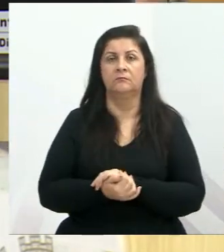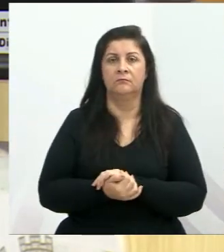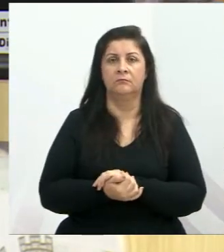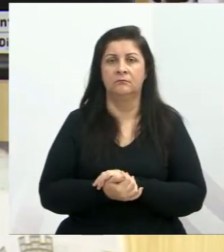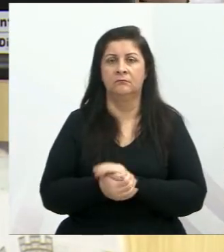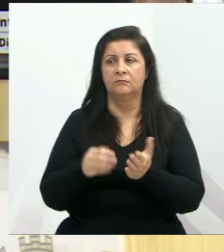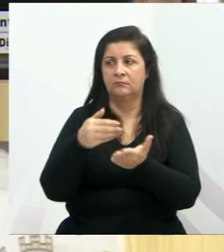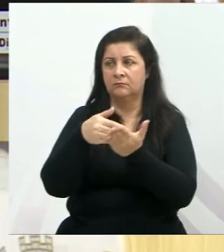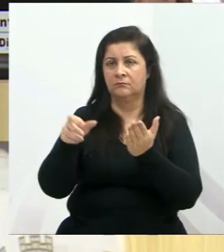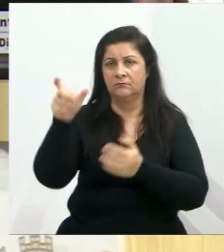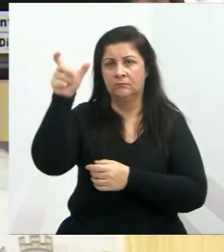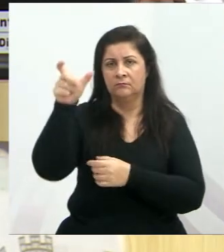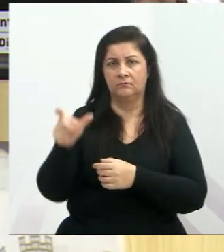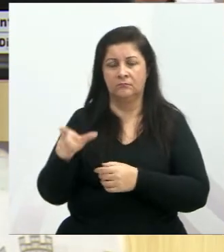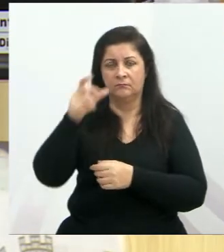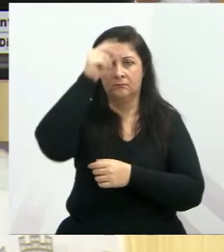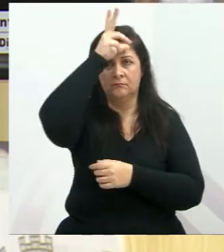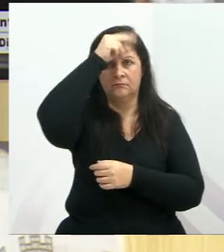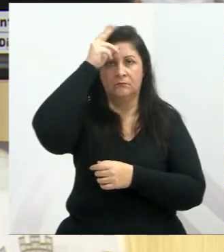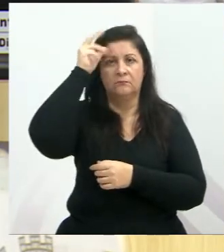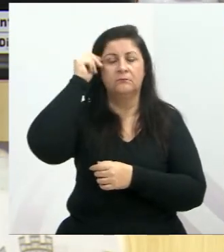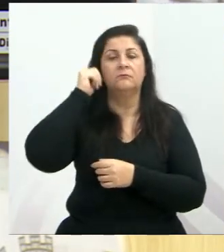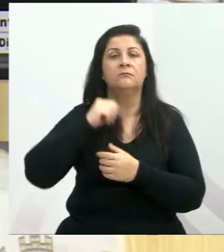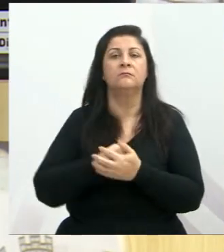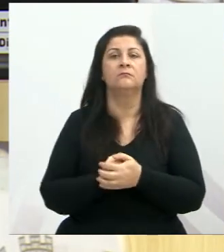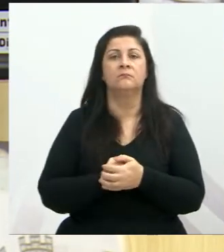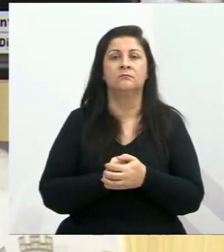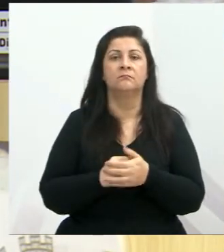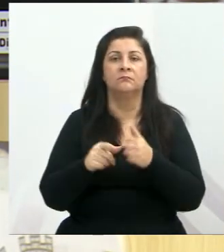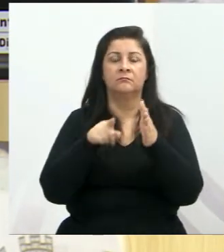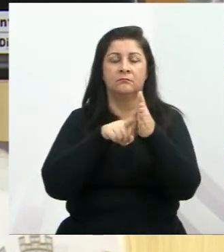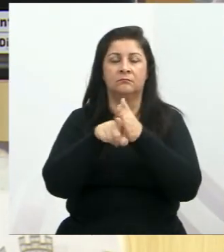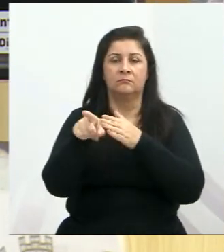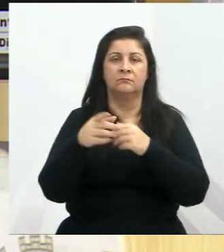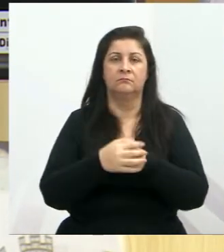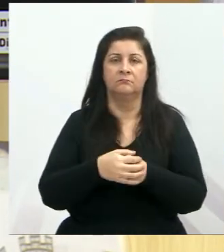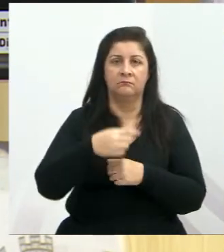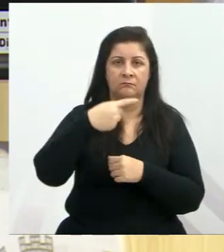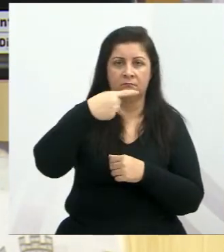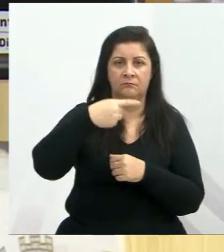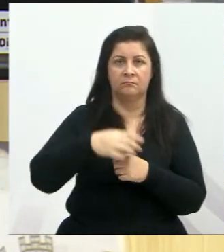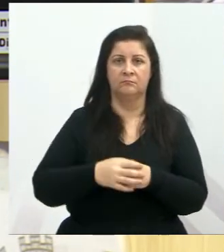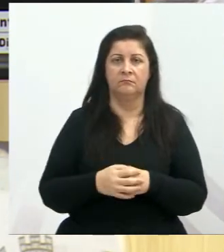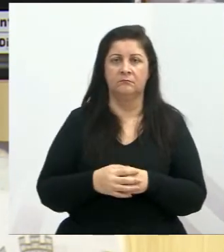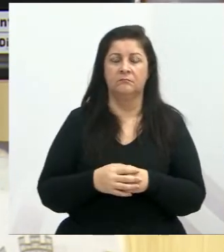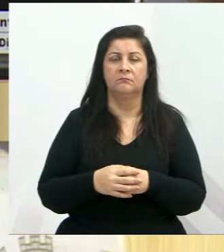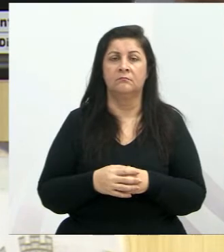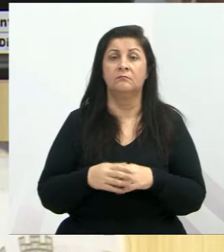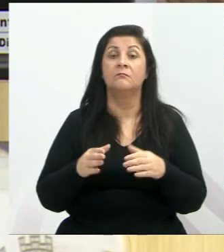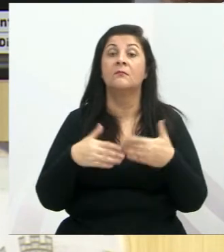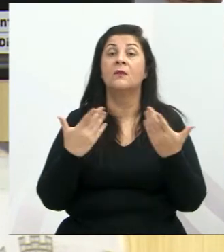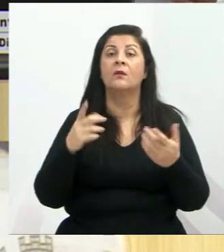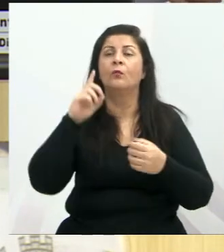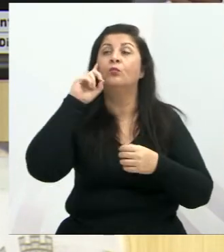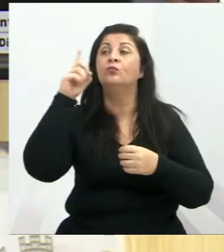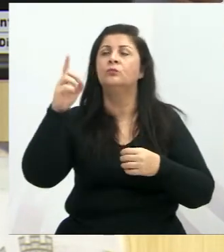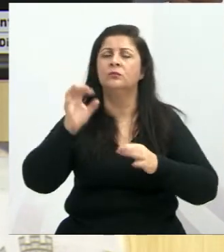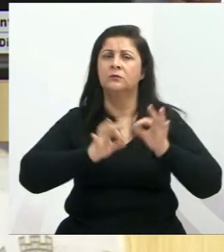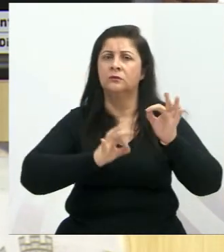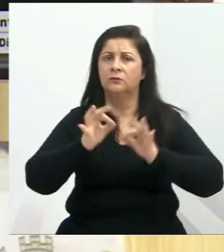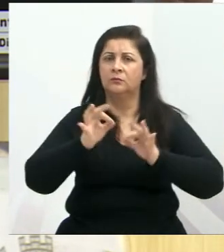ser encaminhado ao senhor prefeito municipal de Jacareí o seguinte pedido de informação. 1. Quais são os prazos de